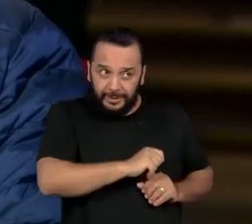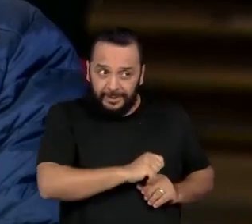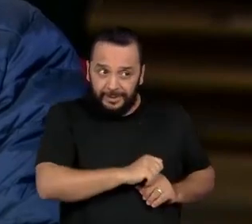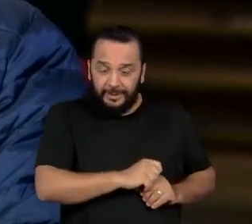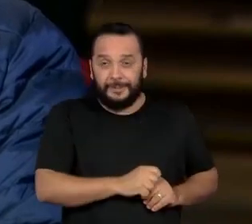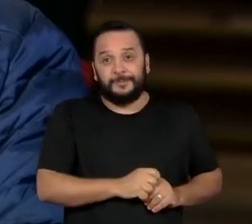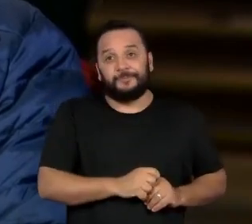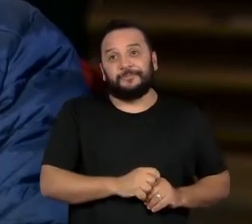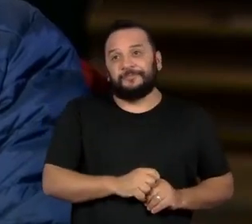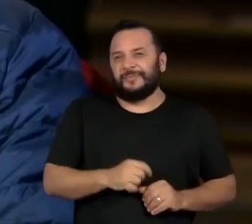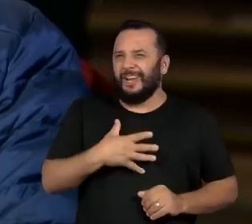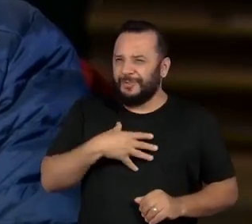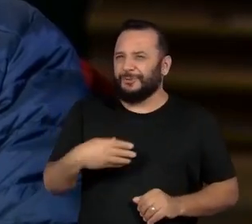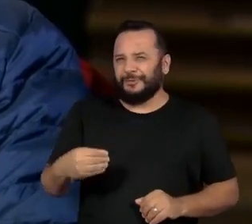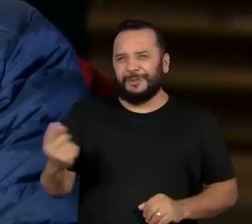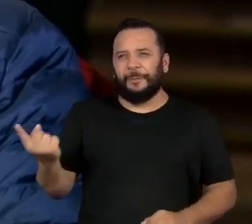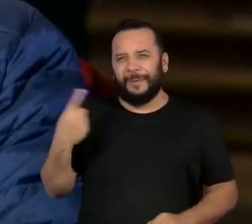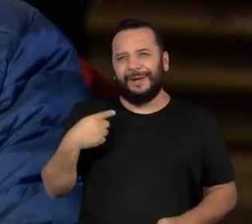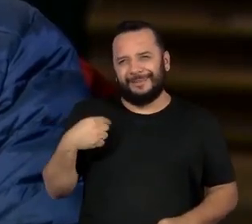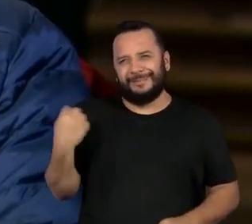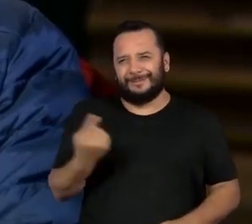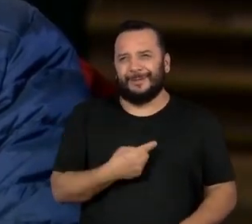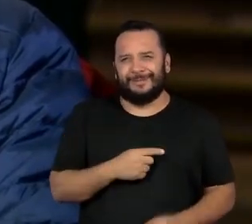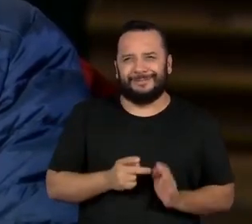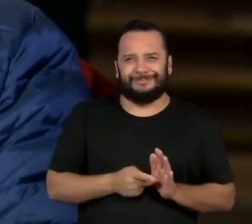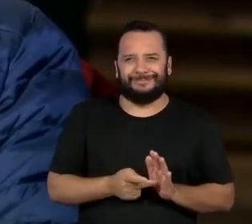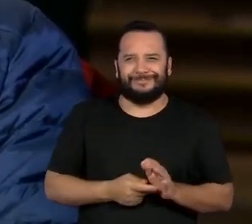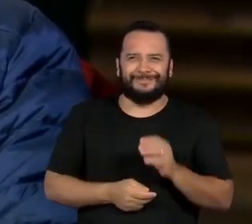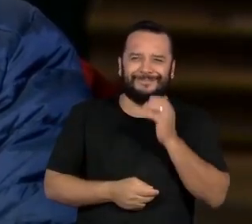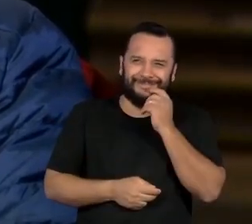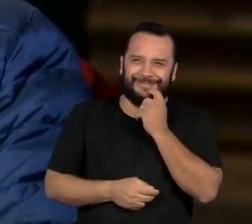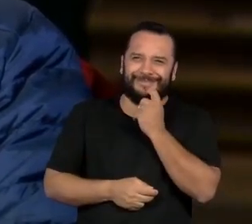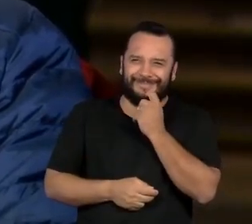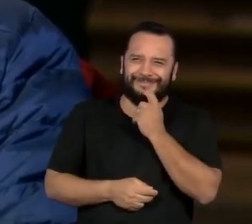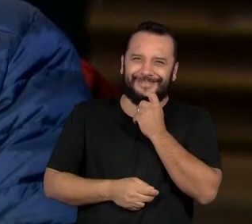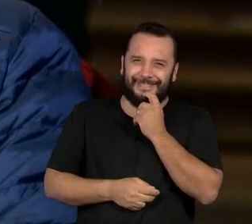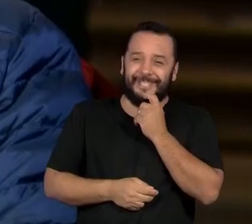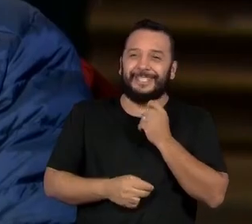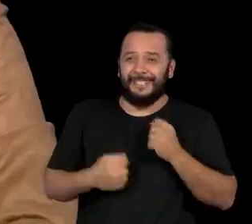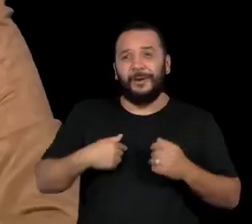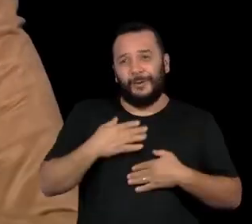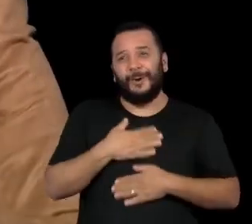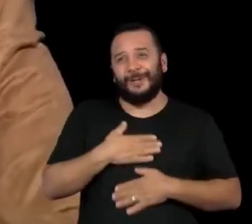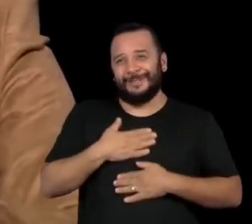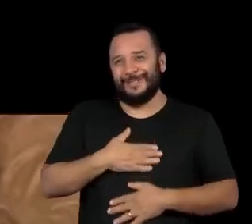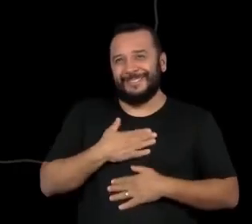Olha eu acho que os filhos e você gosta